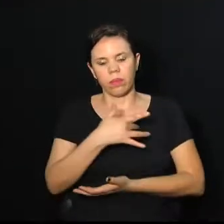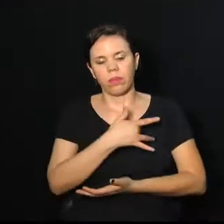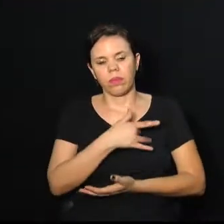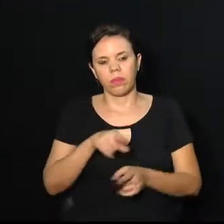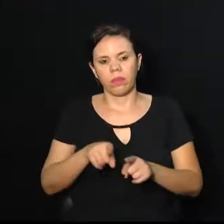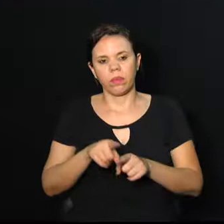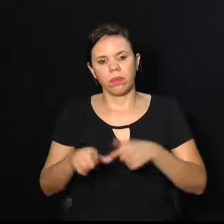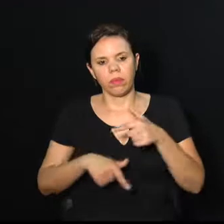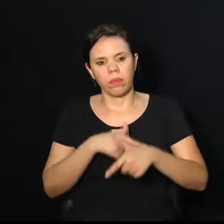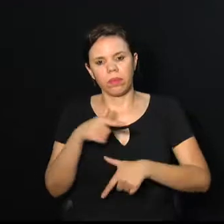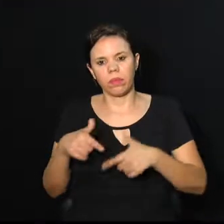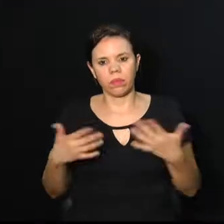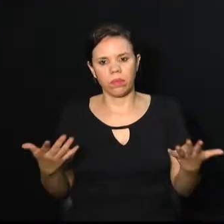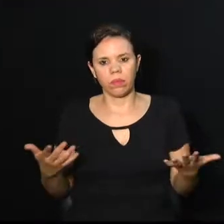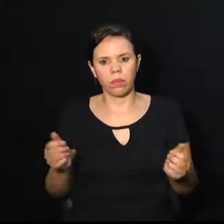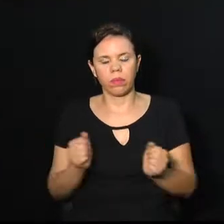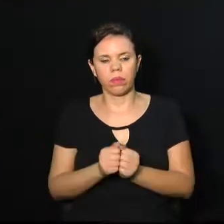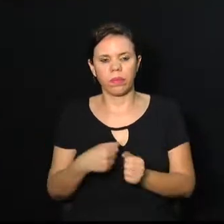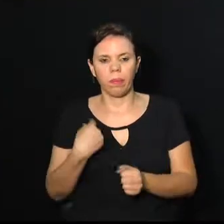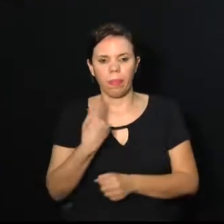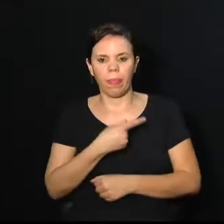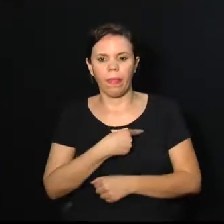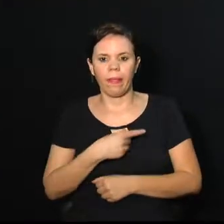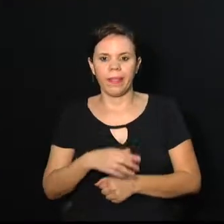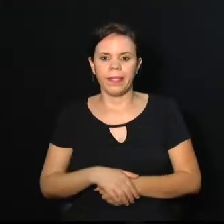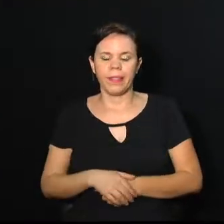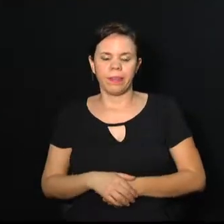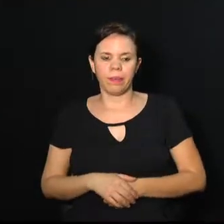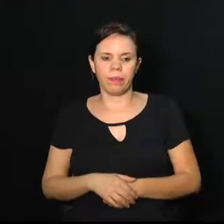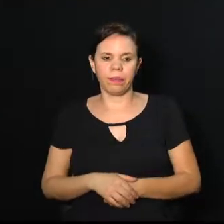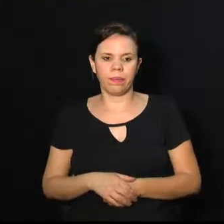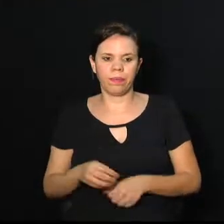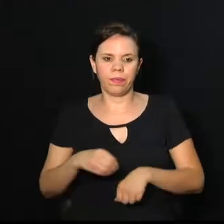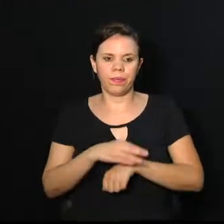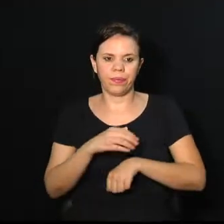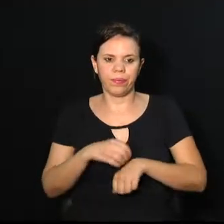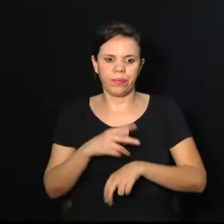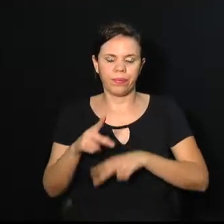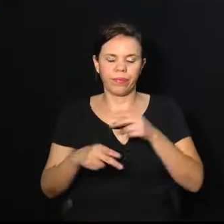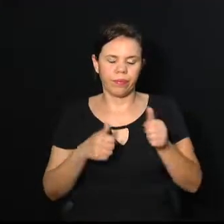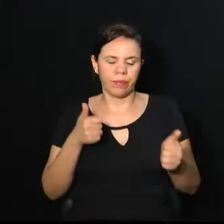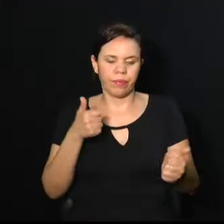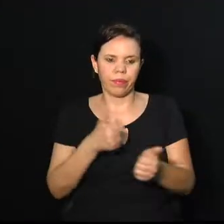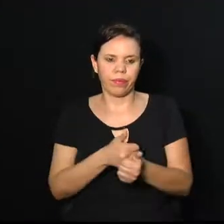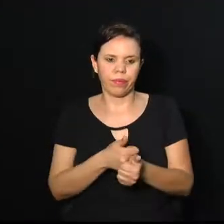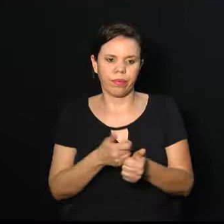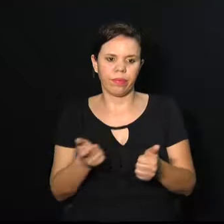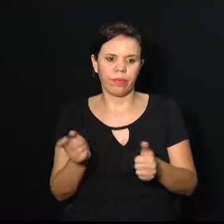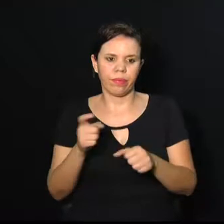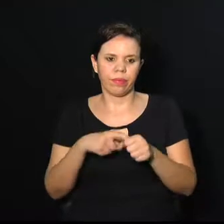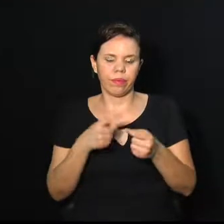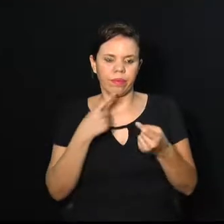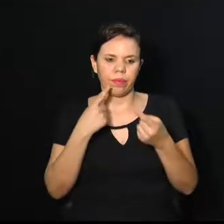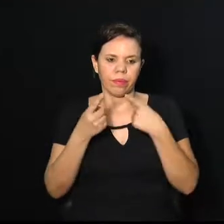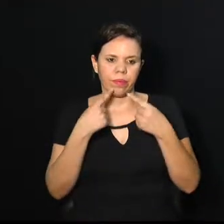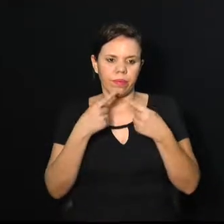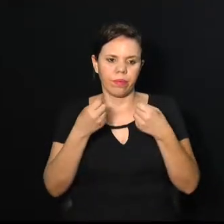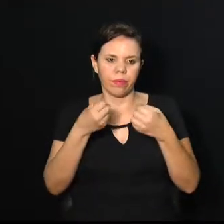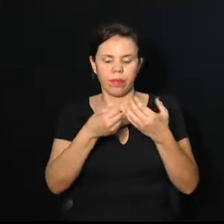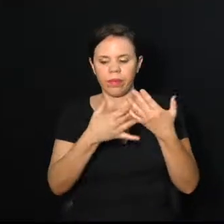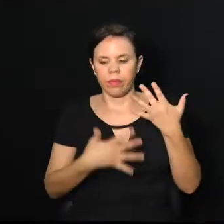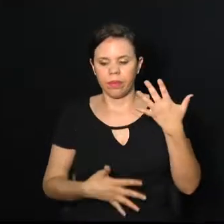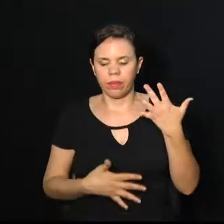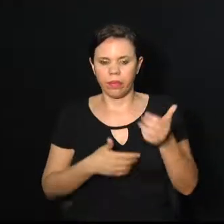trabalhando lindamente com a gente, porque a gente manda o caso para eles acompanham e nos dá a devolutiva de, olha, a gente está acompanhando, está